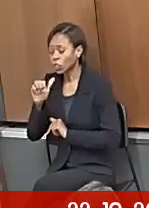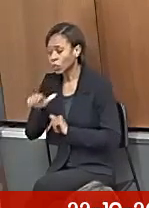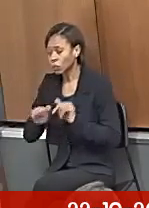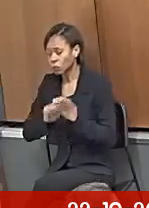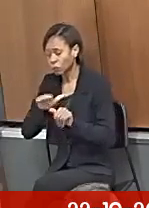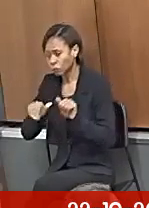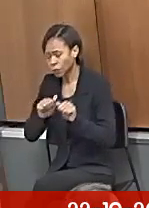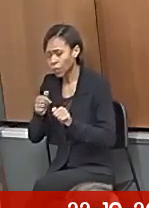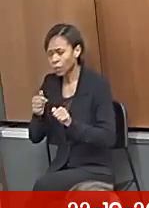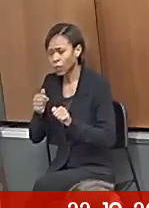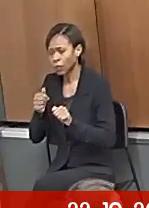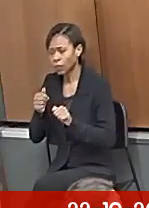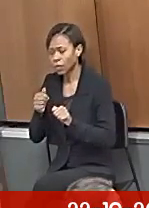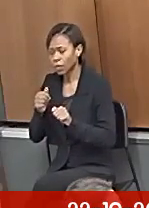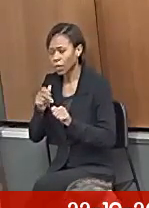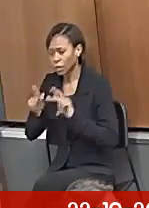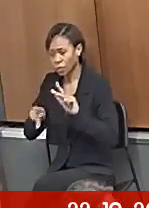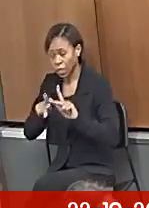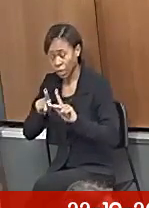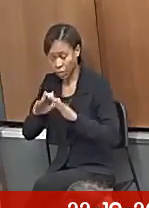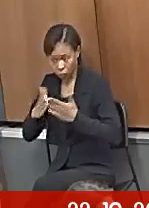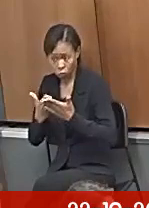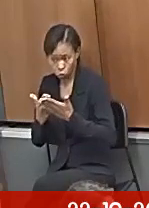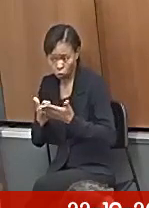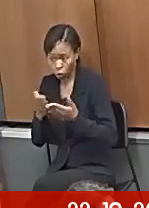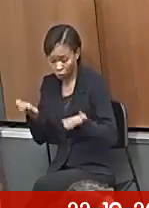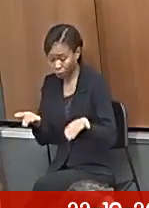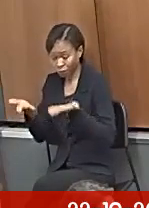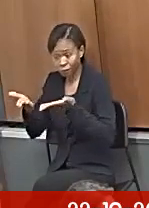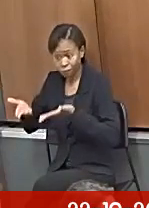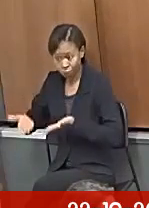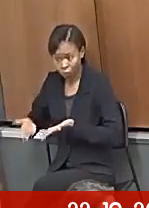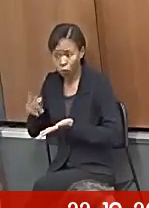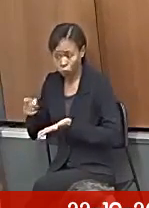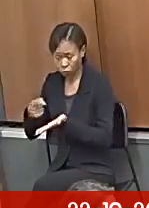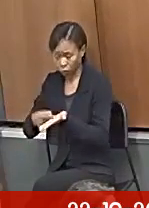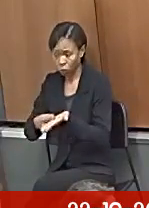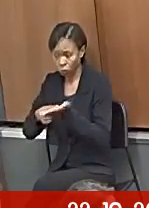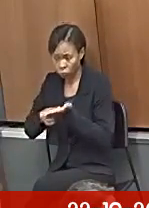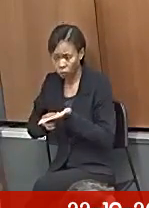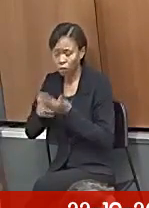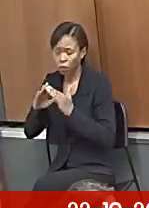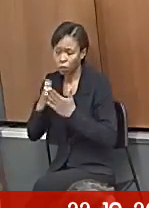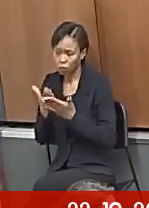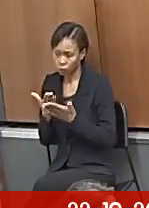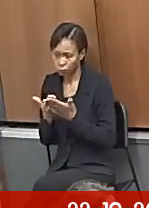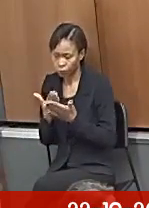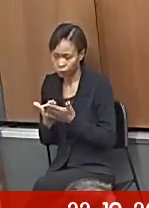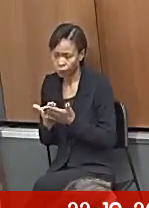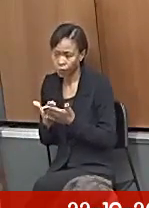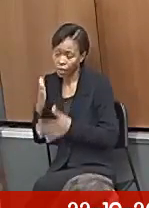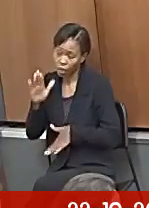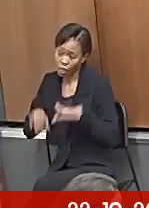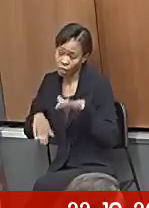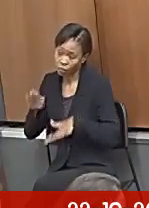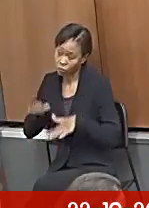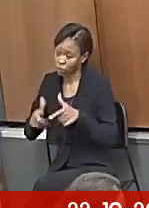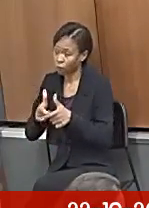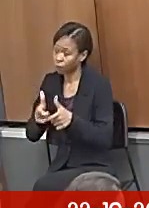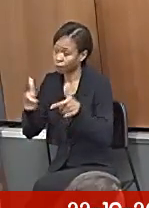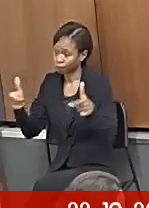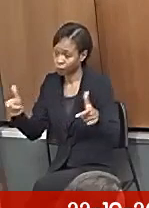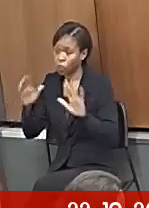solicitar esse pedido, queríamos fazer esse pedido, que você pudesse convidar as escolas. Às vezes, grande parte